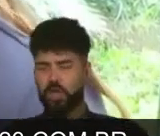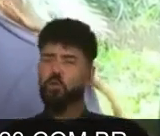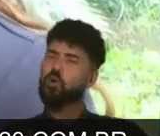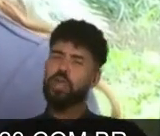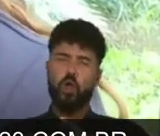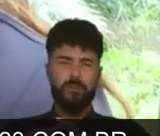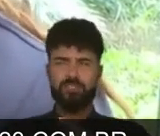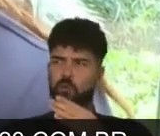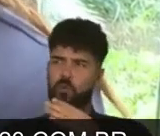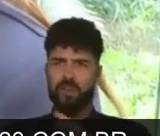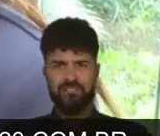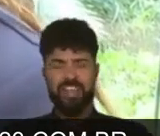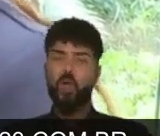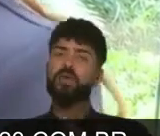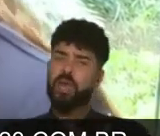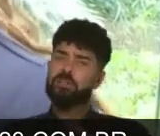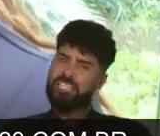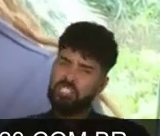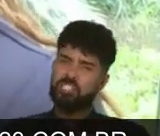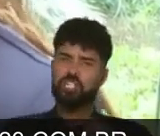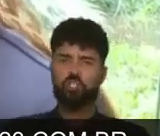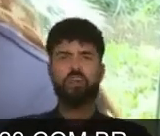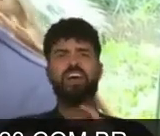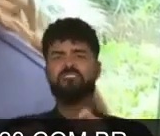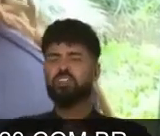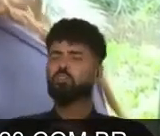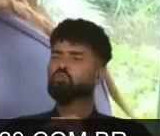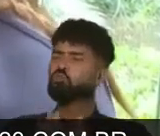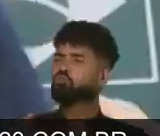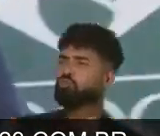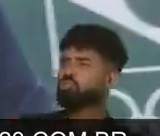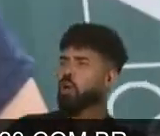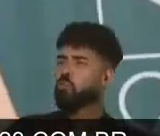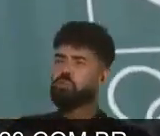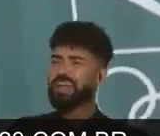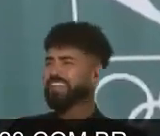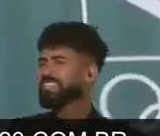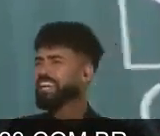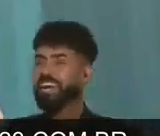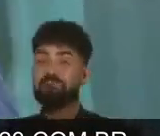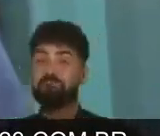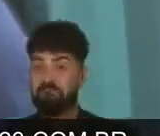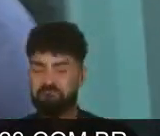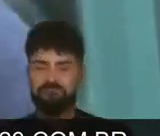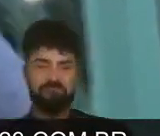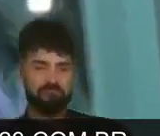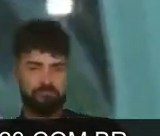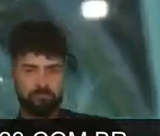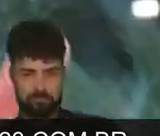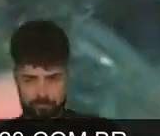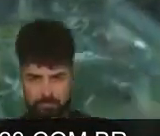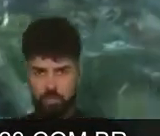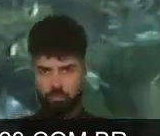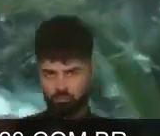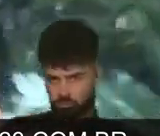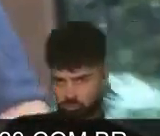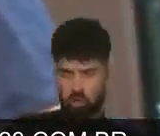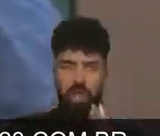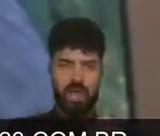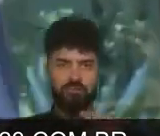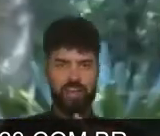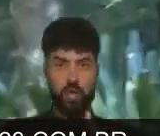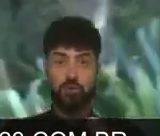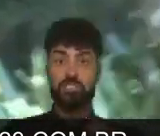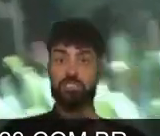minha vida é essa sensação que eu quero ter de saber que eu fiz tudo que eu podia e que eu não mudaria nada aos 36 anos o judoca Rafael Silva